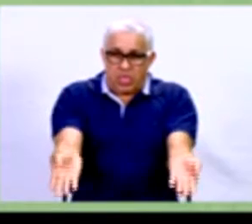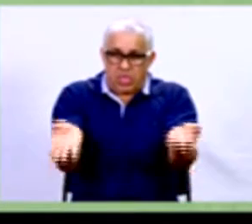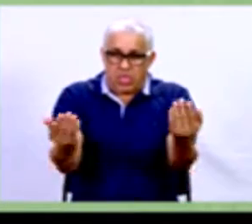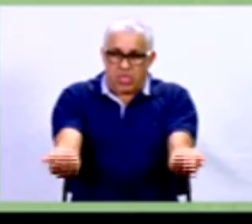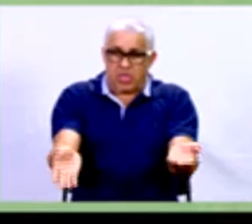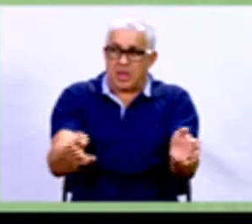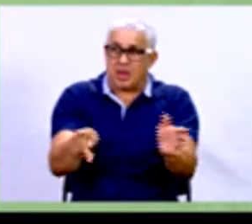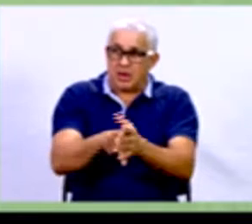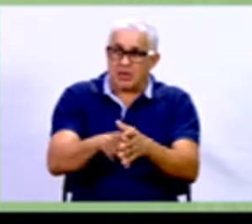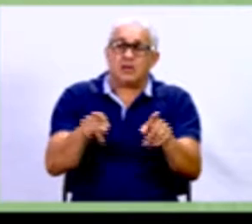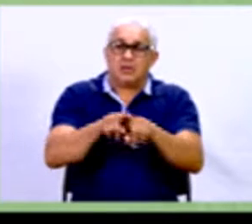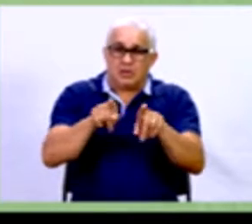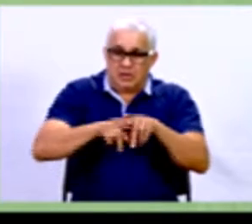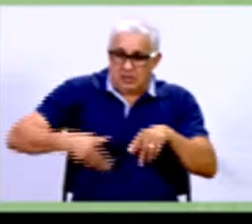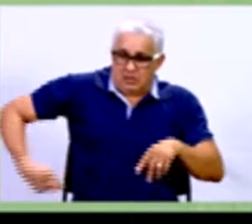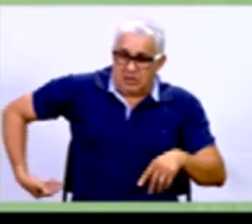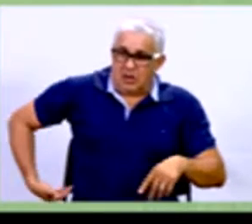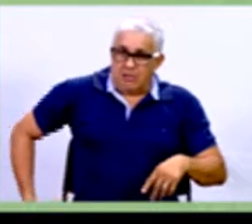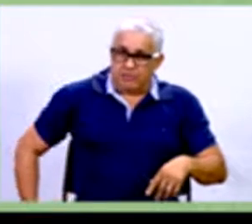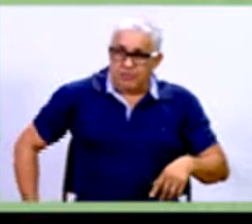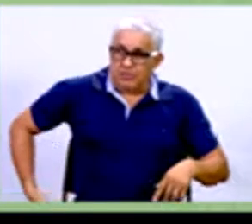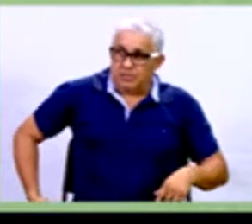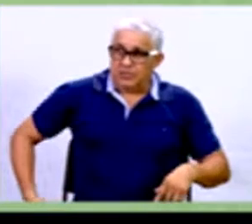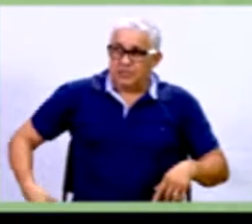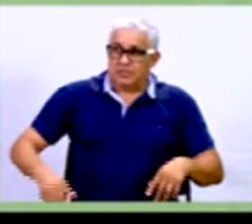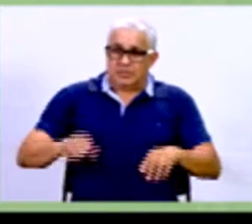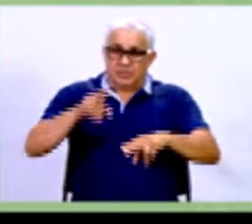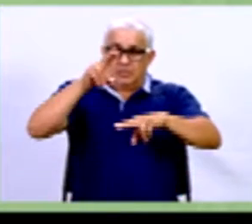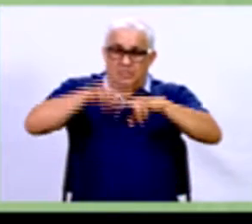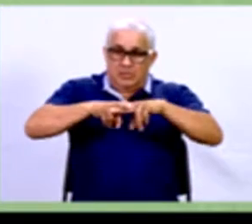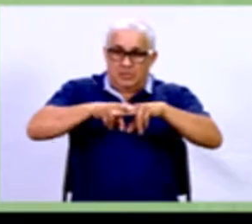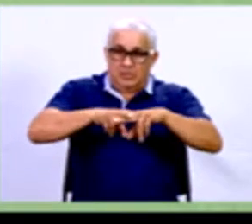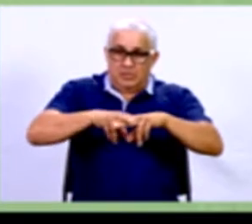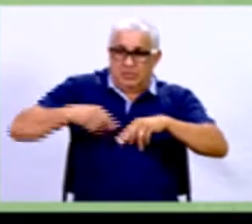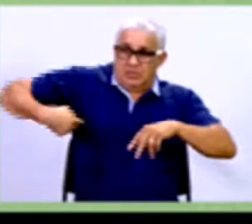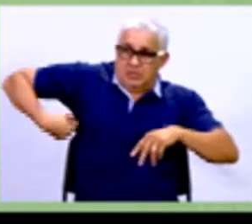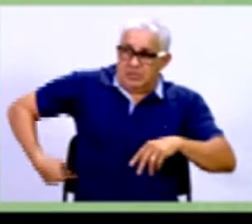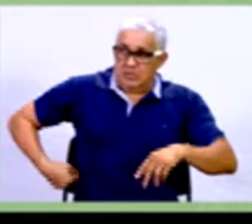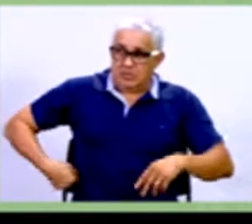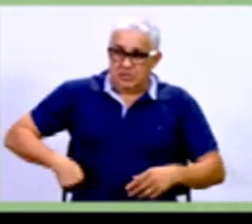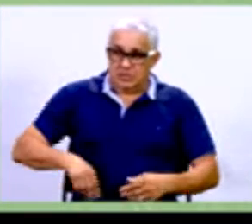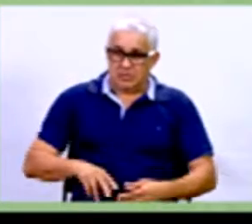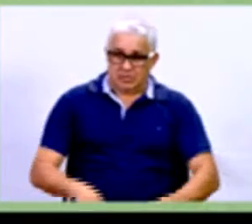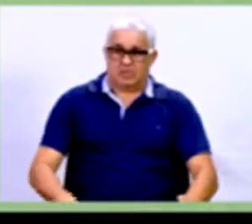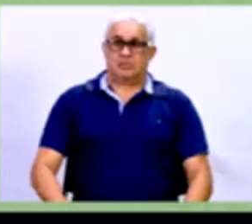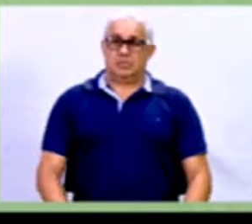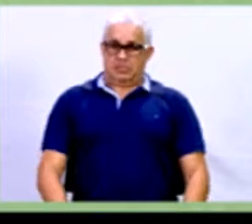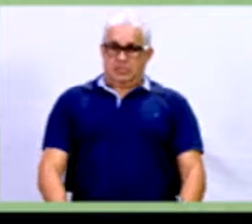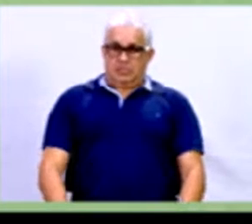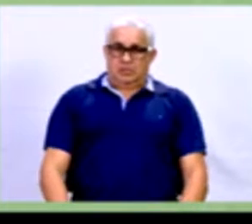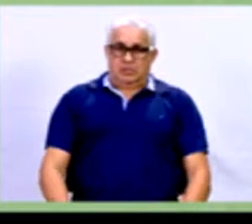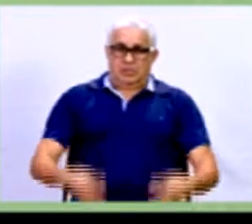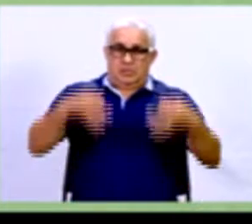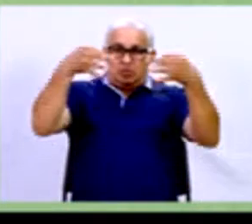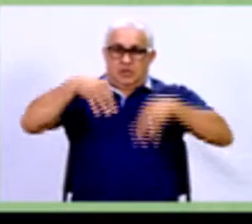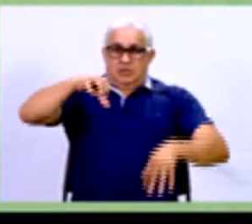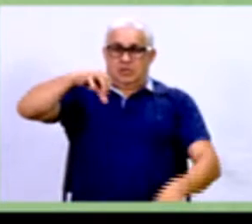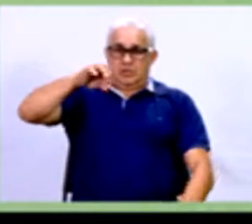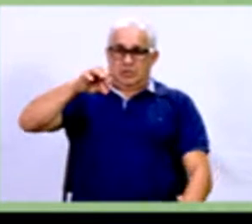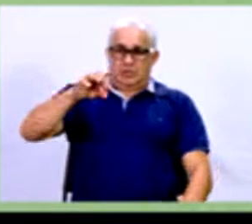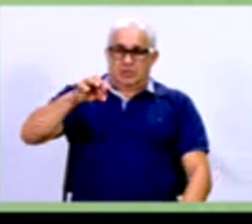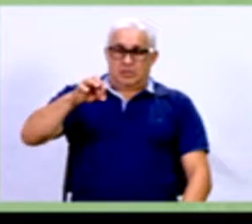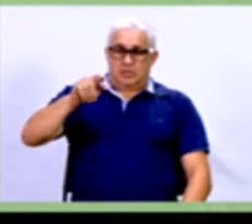almofadado da cadeira. As costas estão eretas, estão apoiadas, estão com um ângulo aqui de 90